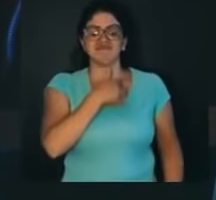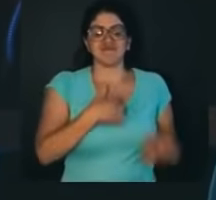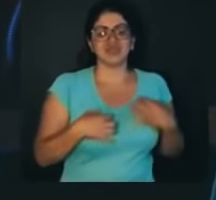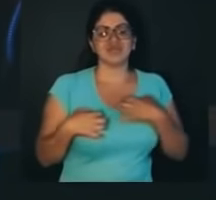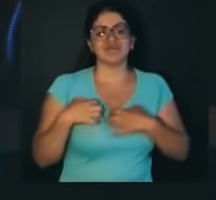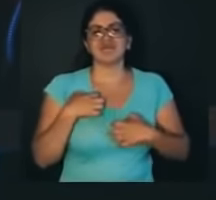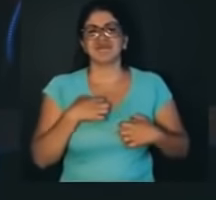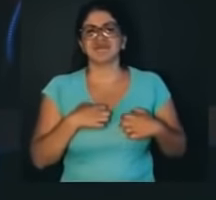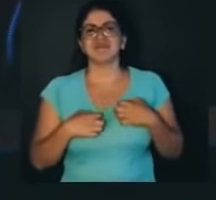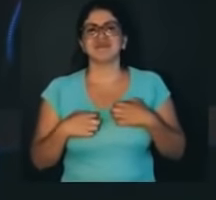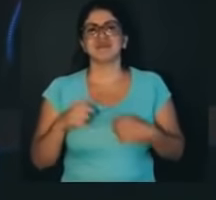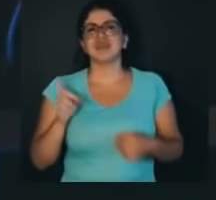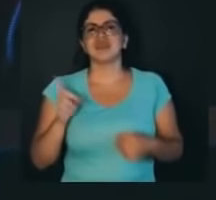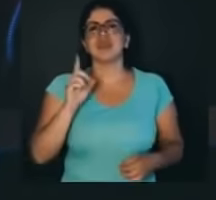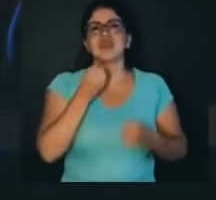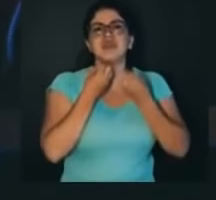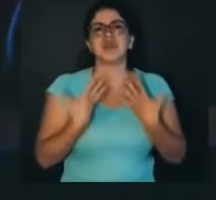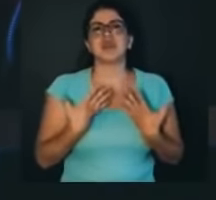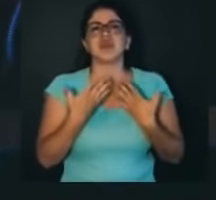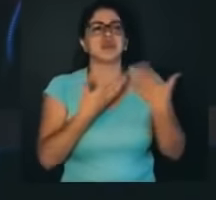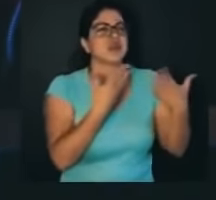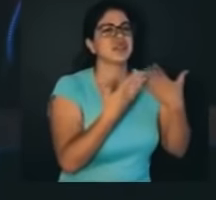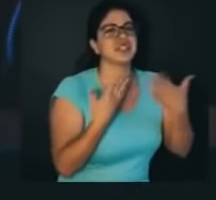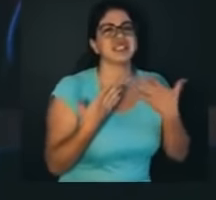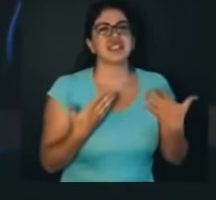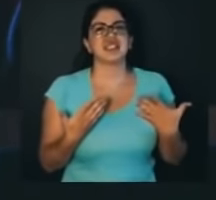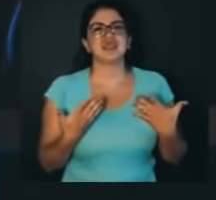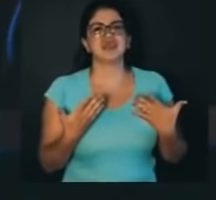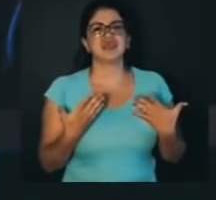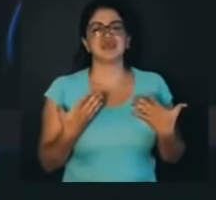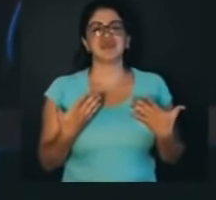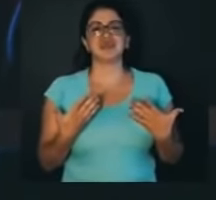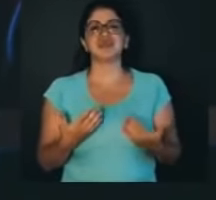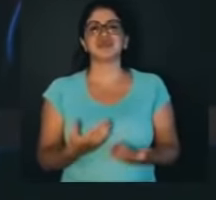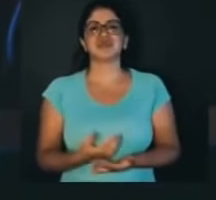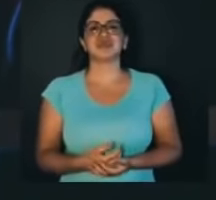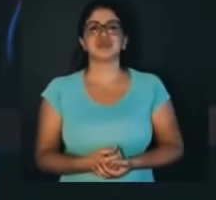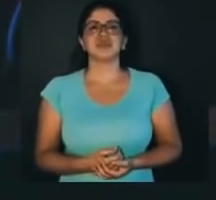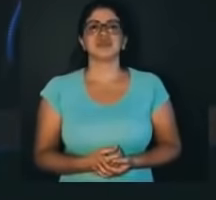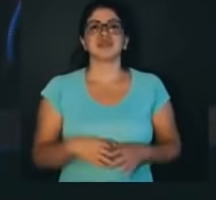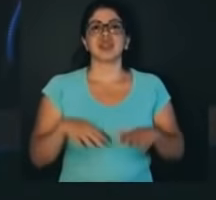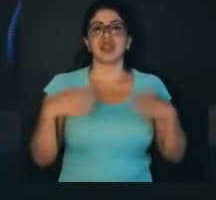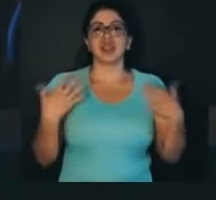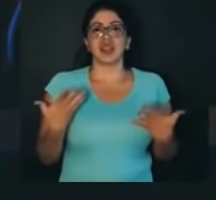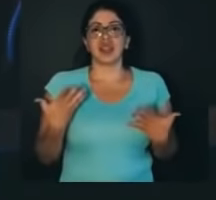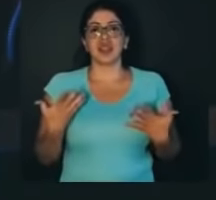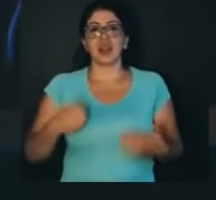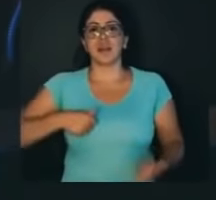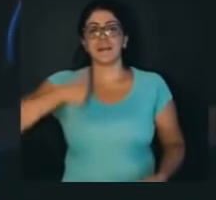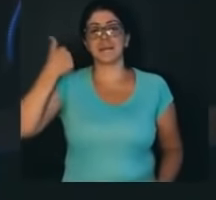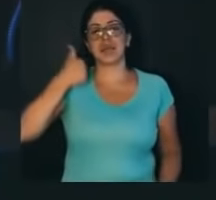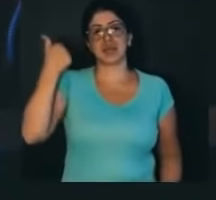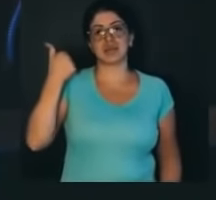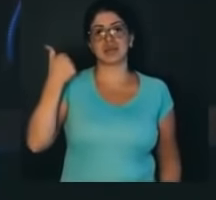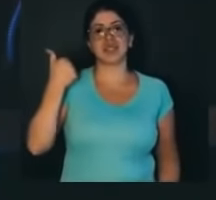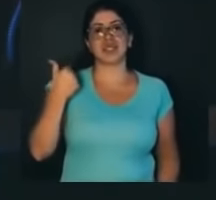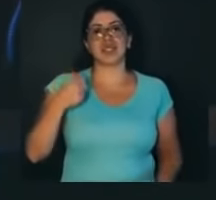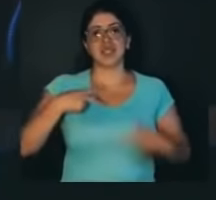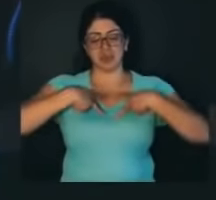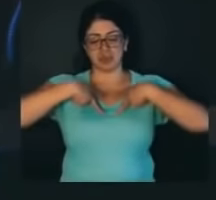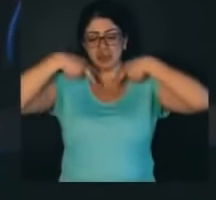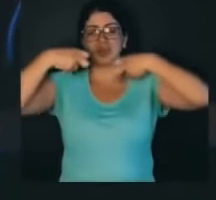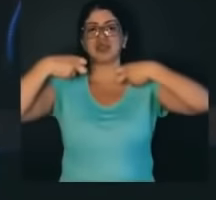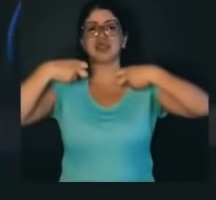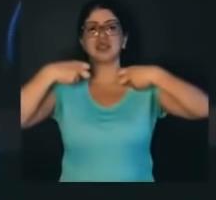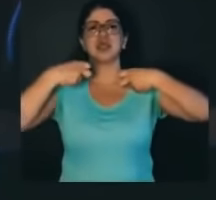é propício. Então é necessário que você se examine. É necessário que você examine o teu